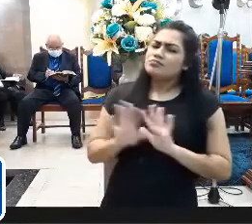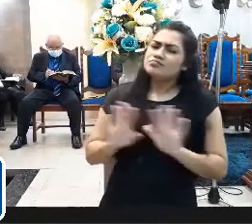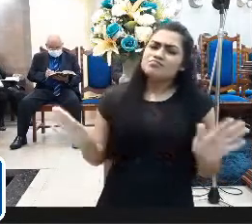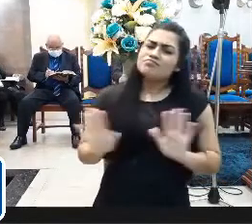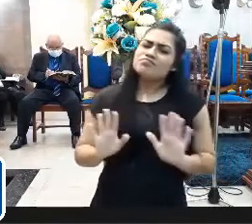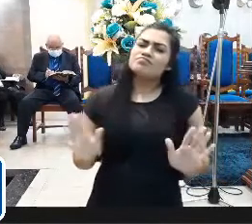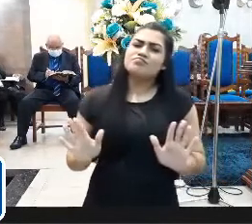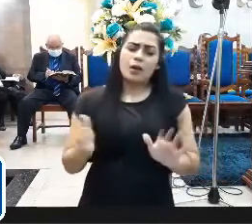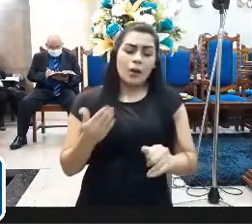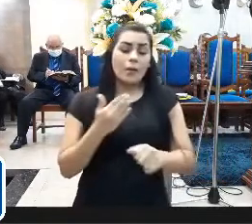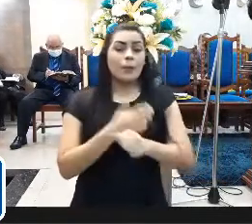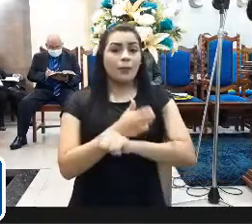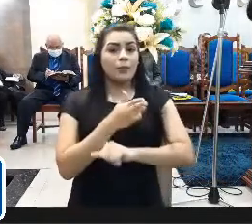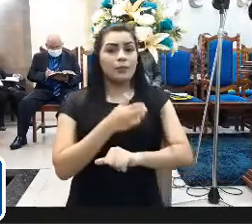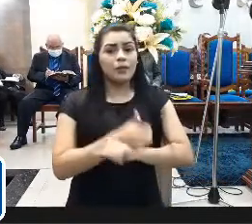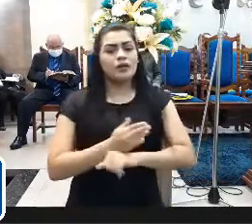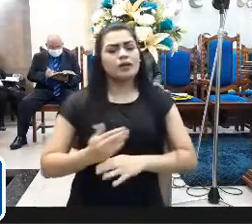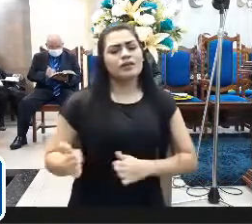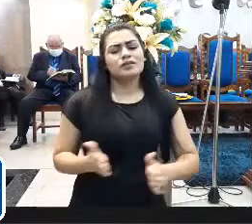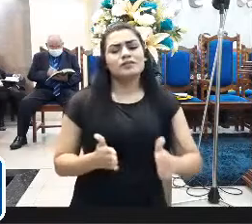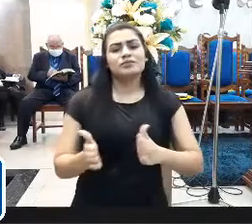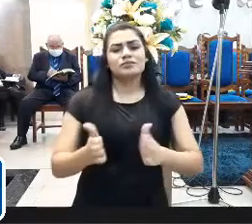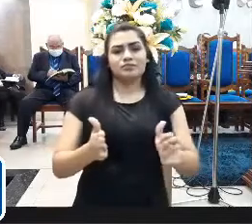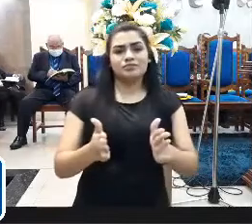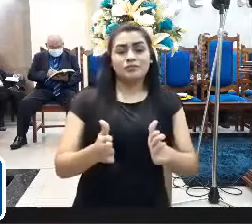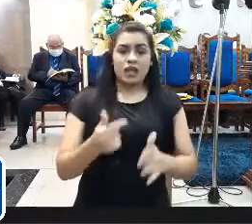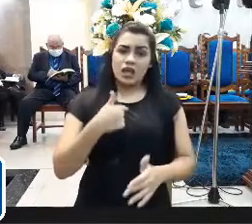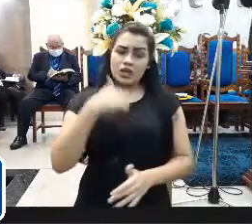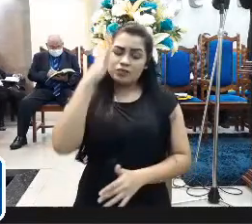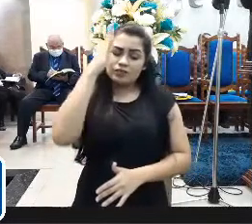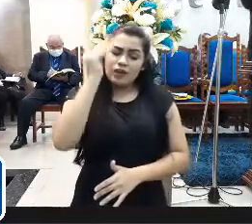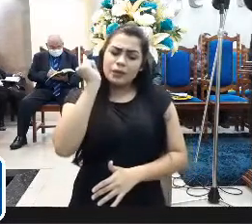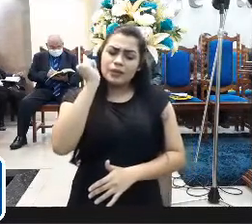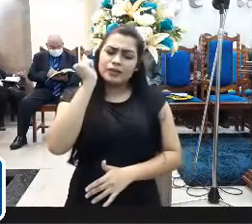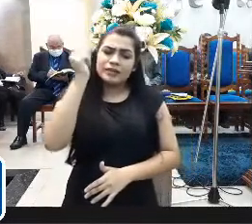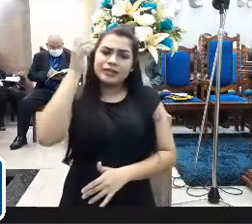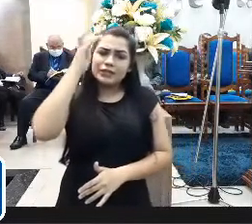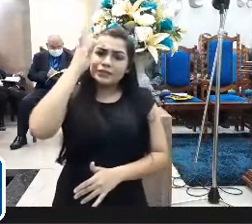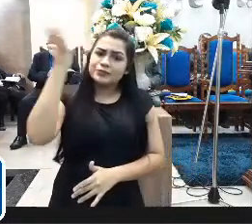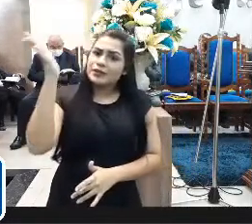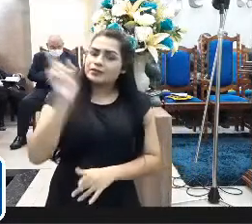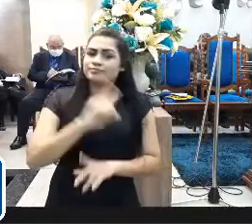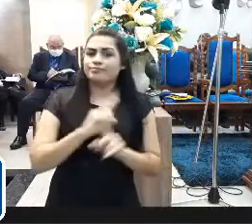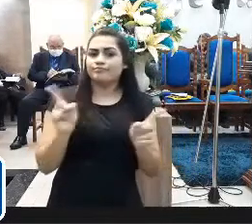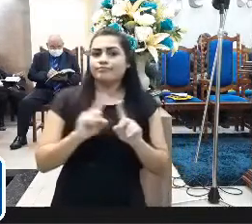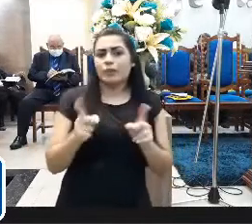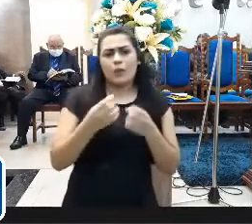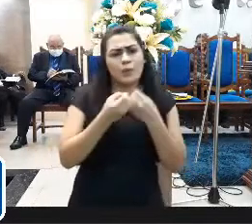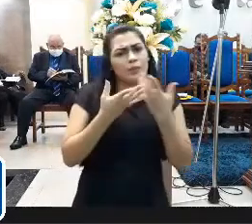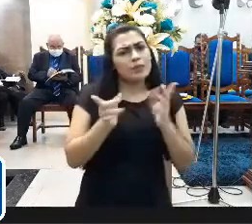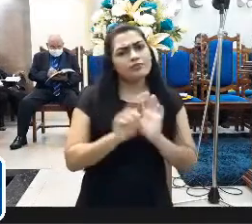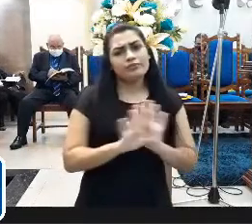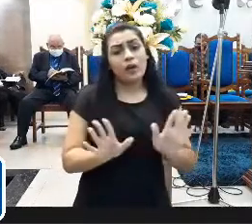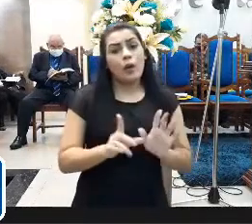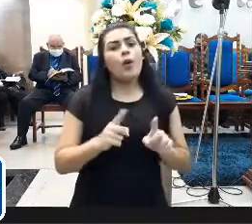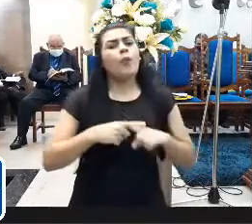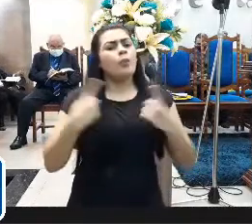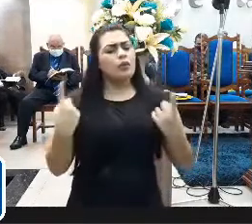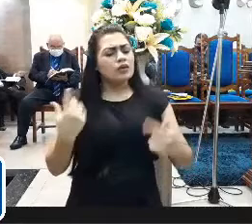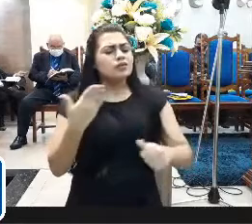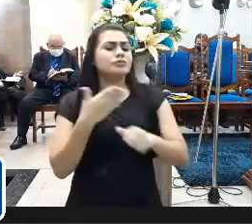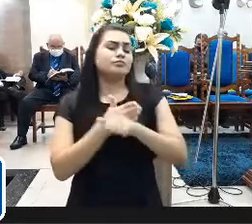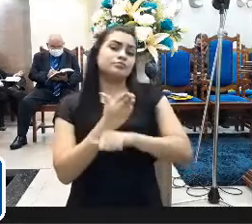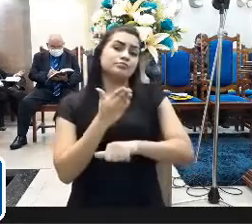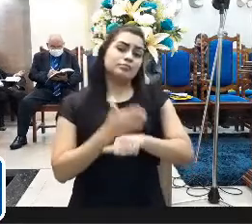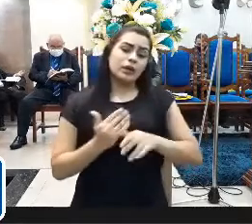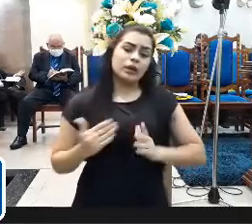da caminhada. Aleluia, eu sei que não é fácil, né? Não é bom para ninguém, mas o apóstolo está dizendo aqui que faz parte